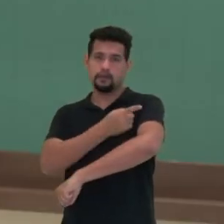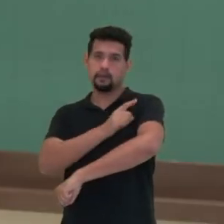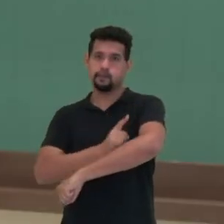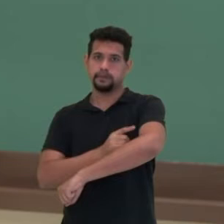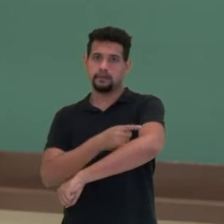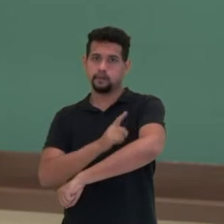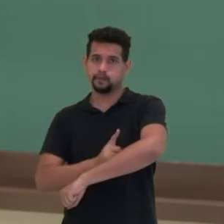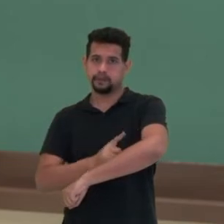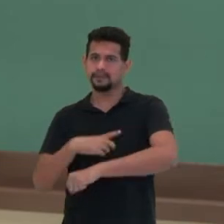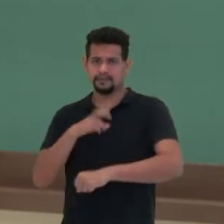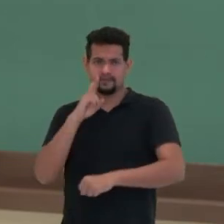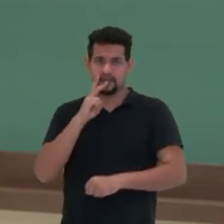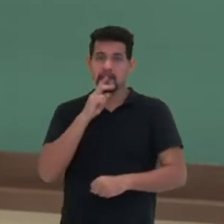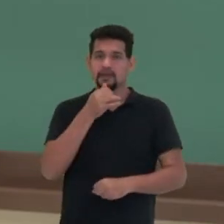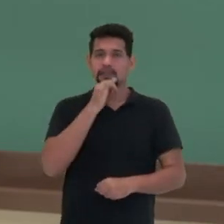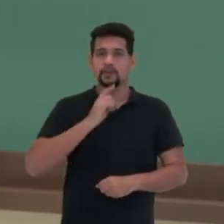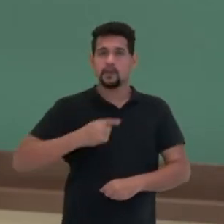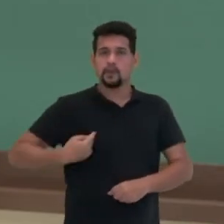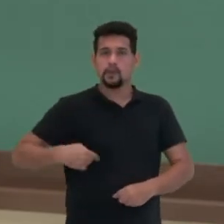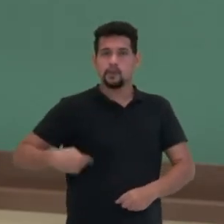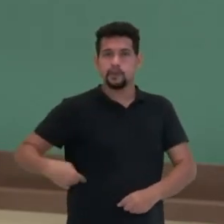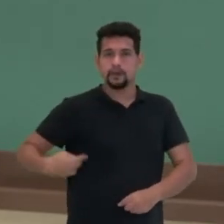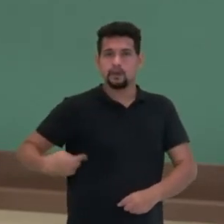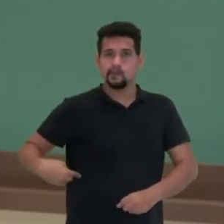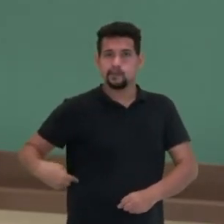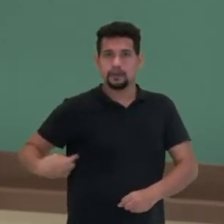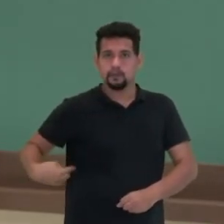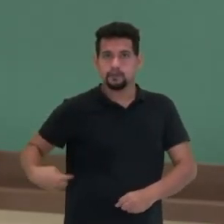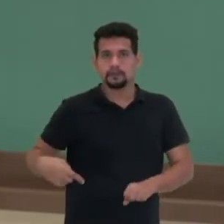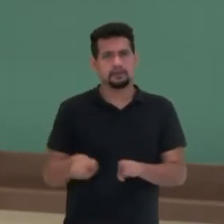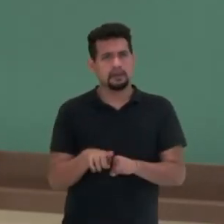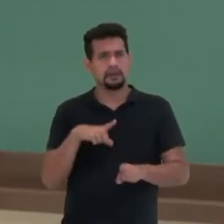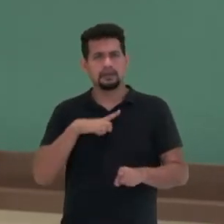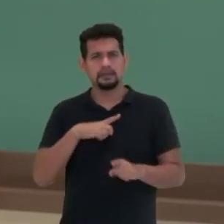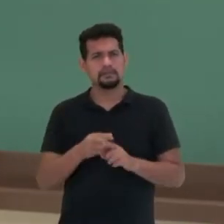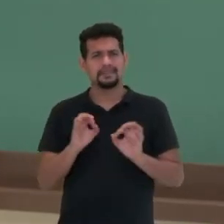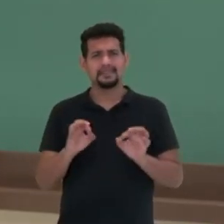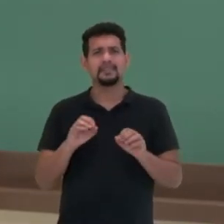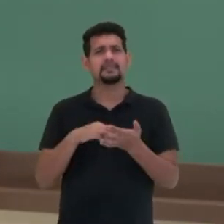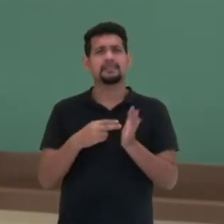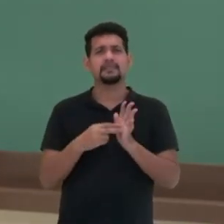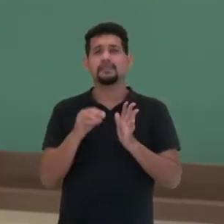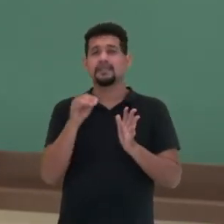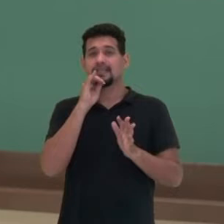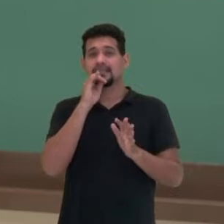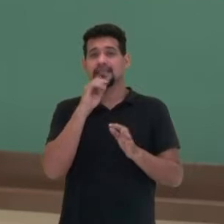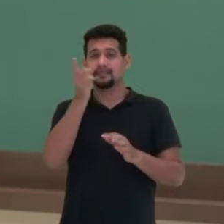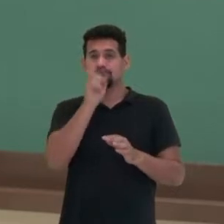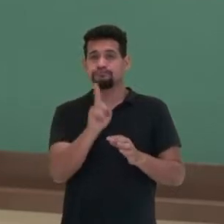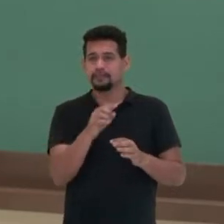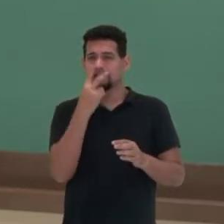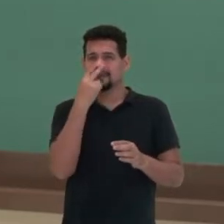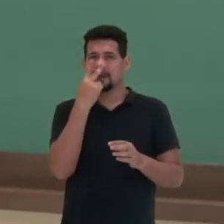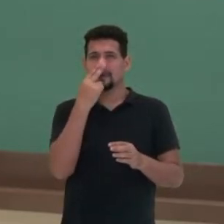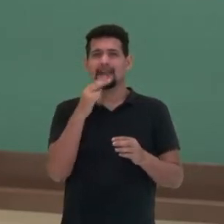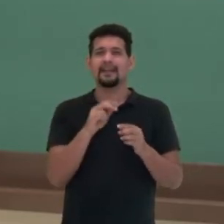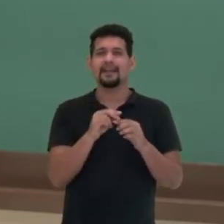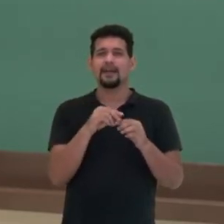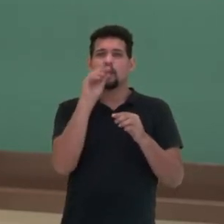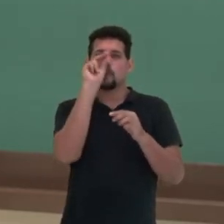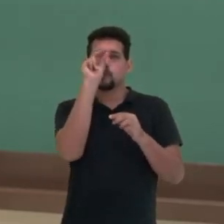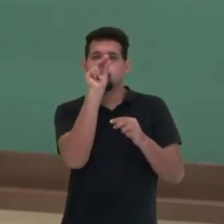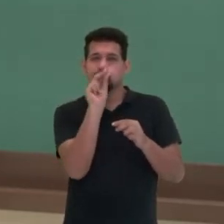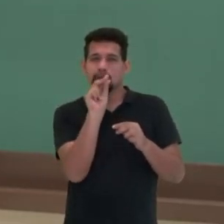hipoderme. Então, só que em vez dele depositar uma camada super certinha, ele vai depositando assim como se fossem